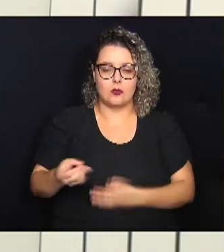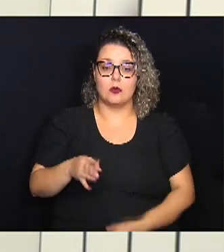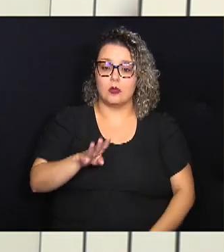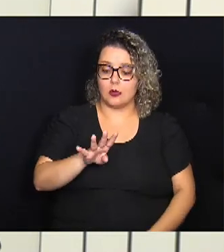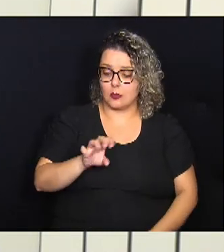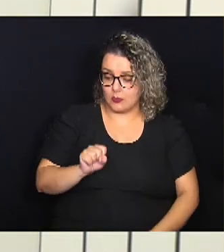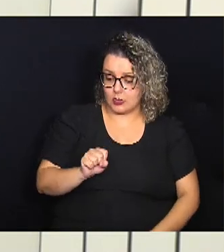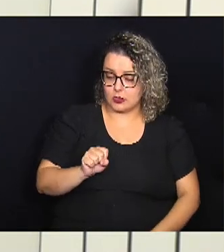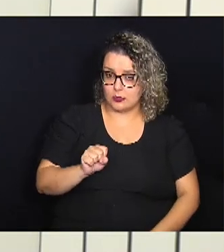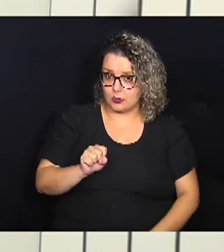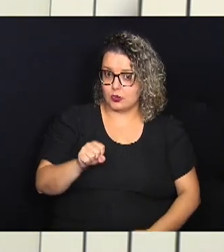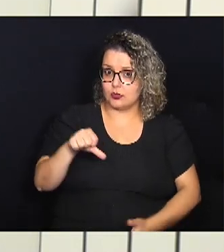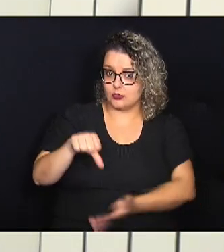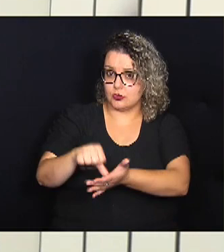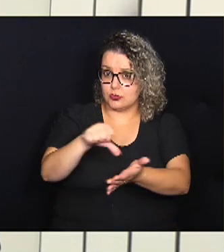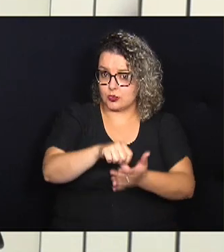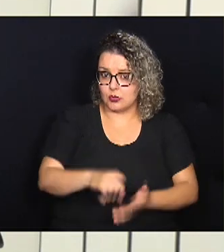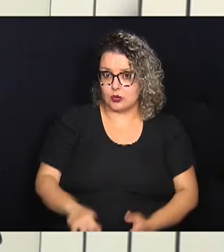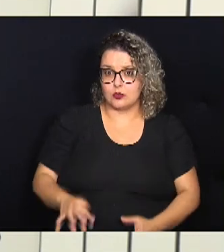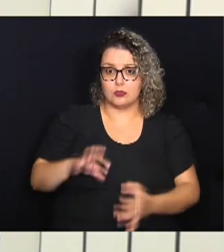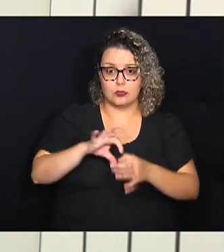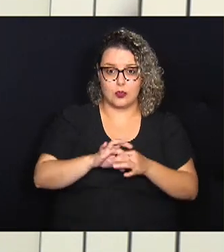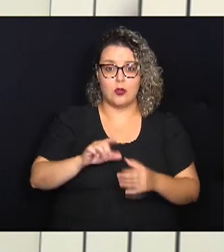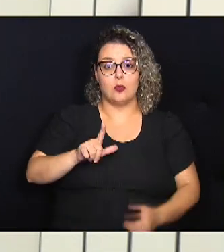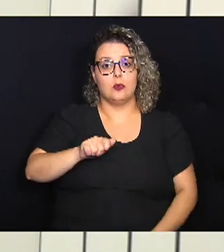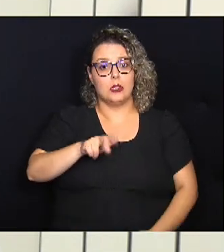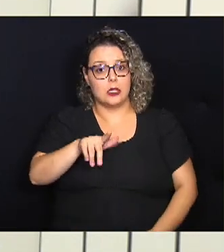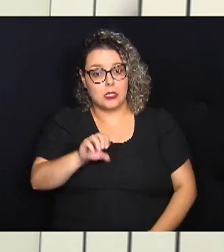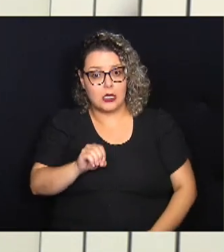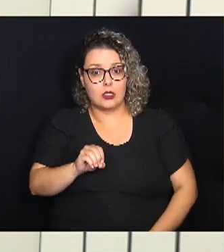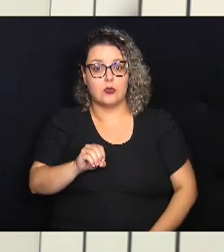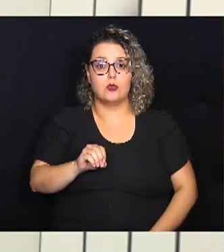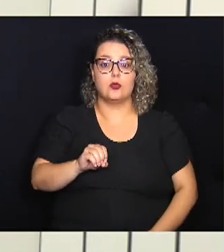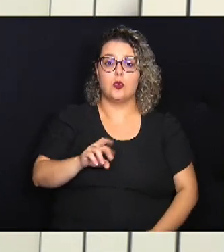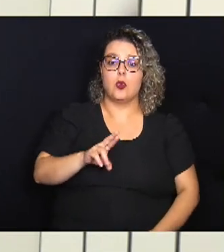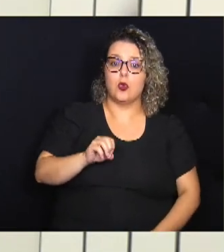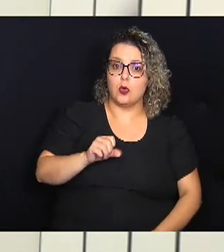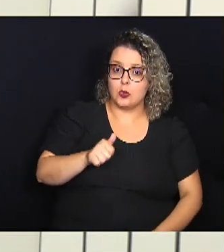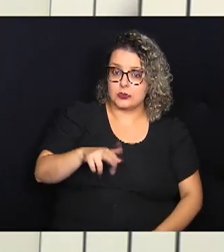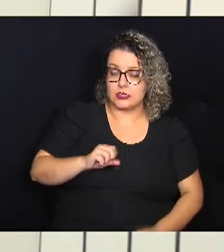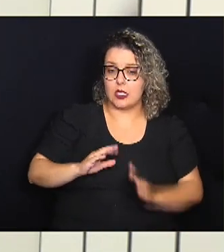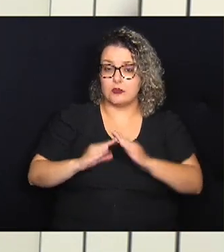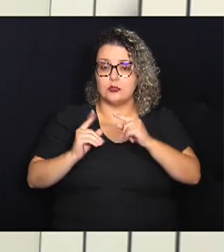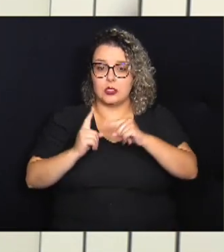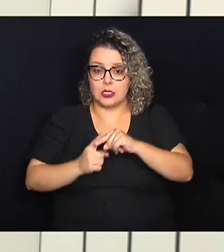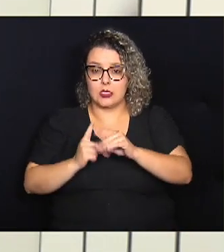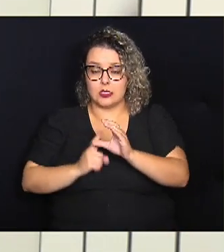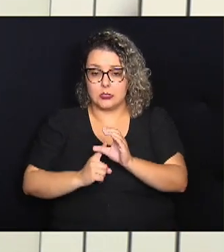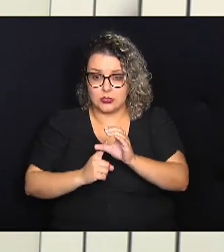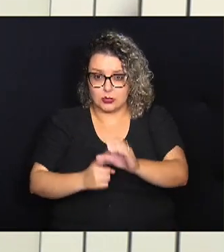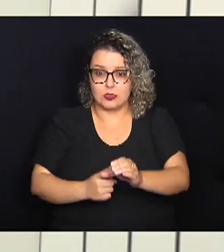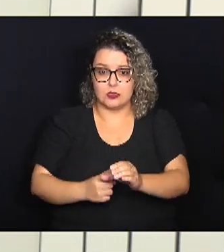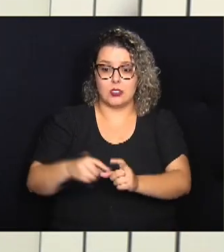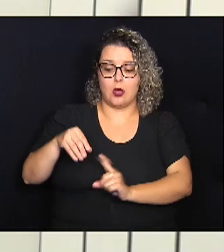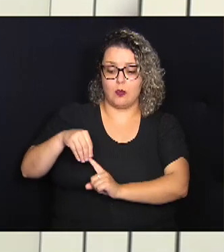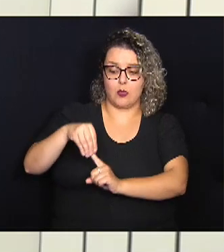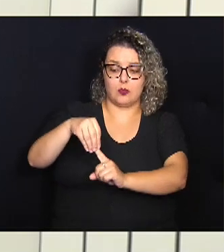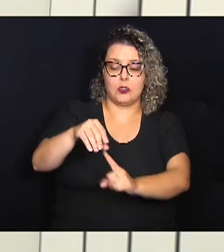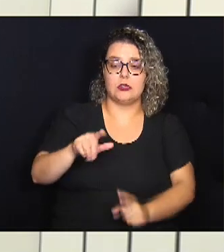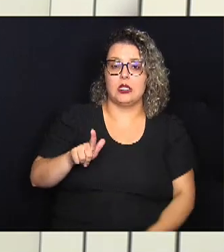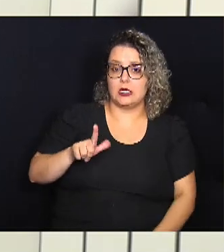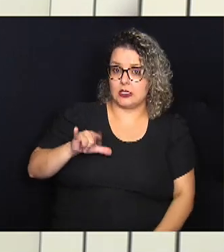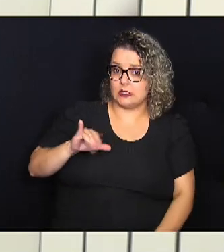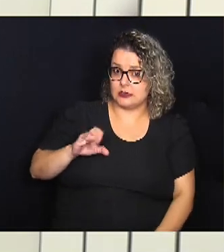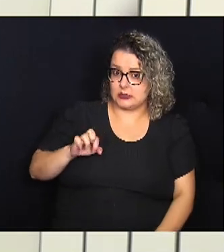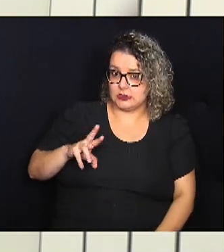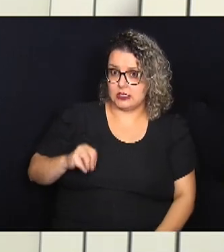de conectividade, como o Largo do Rosário, da Catedral, pontos de ônibus da Avenida Francisco Glicério,